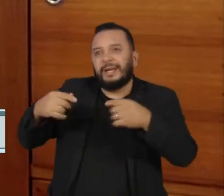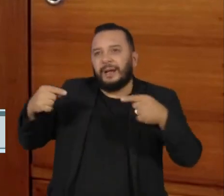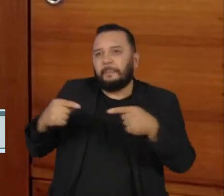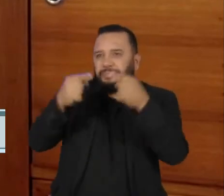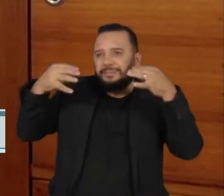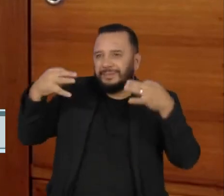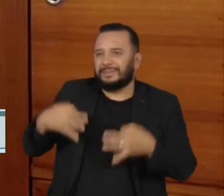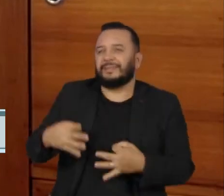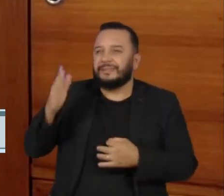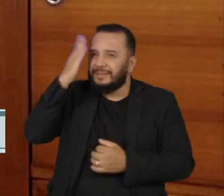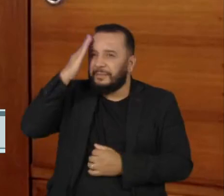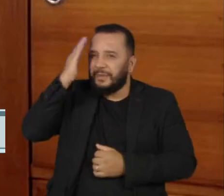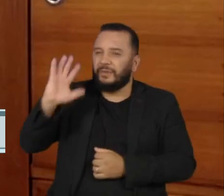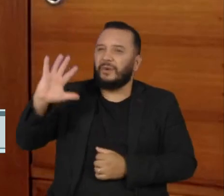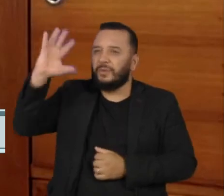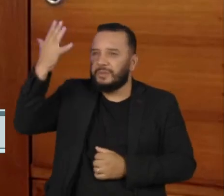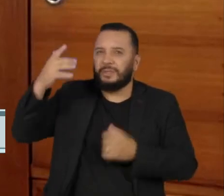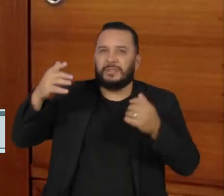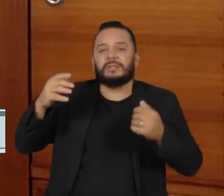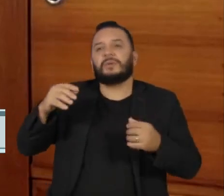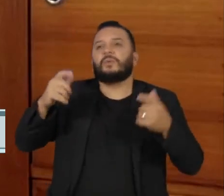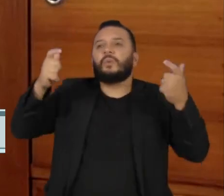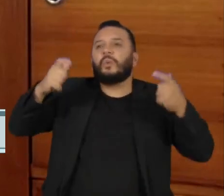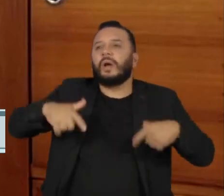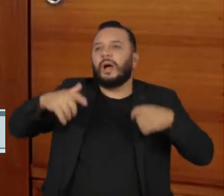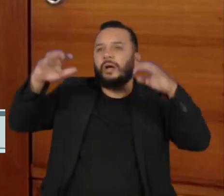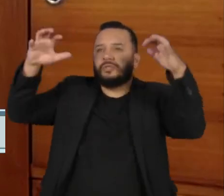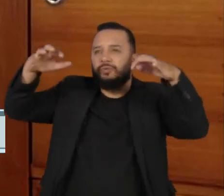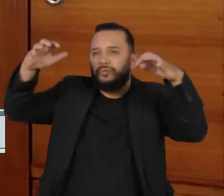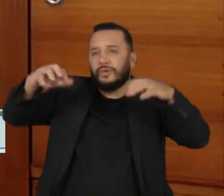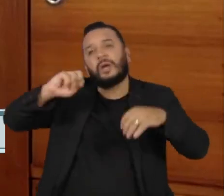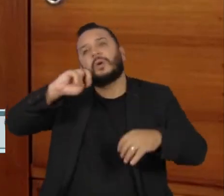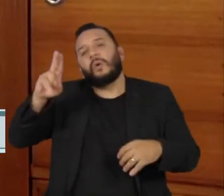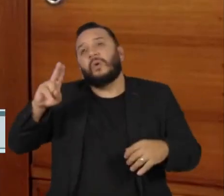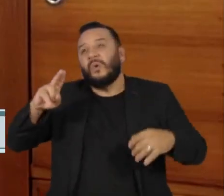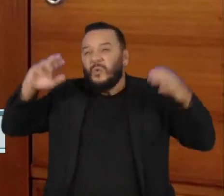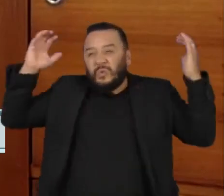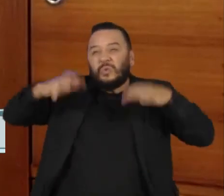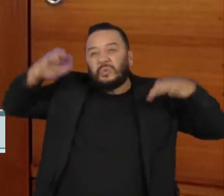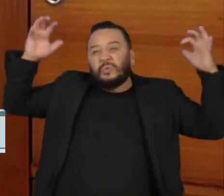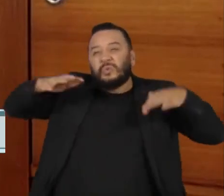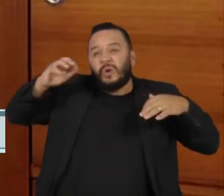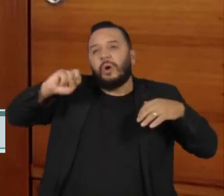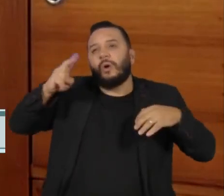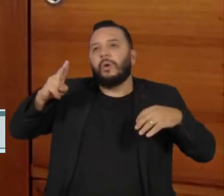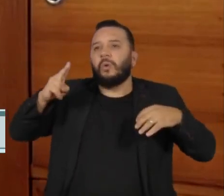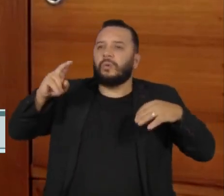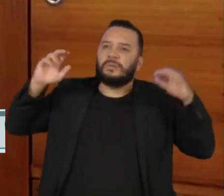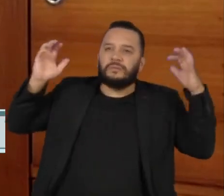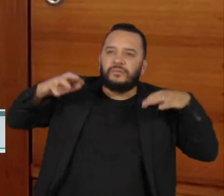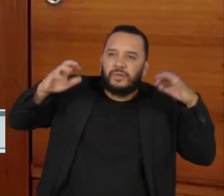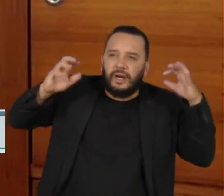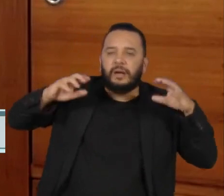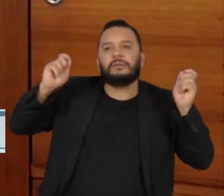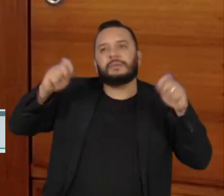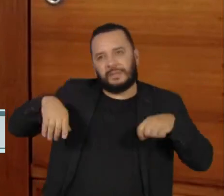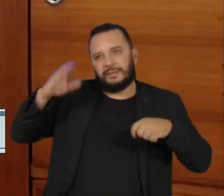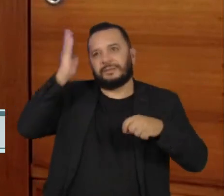prever com exatidão o local, por vezes a intensidade da chuva, que esse trabalho todo é